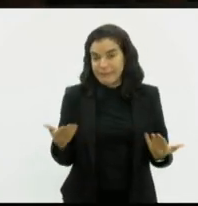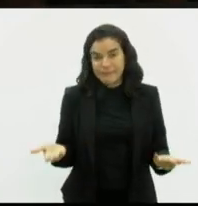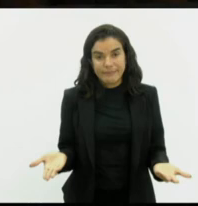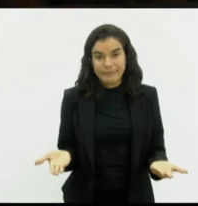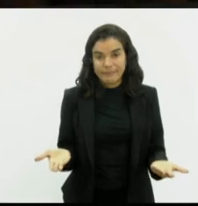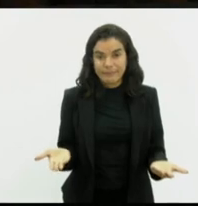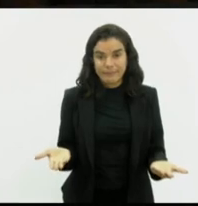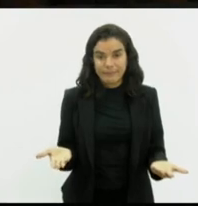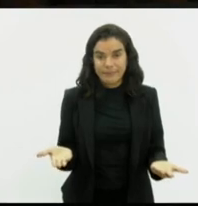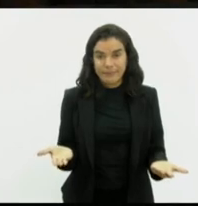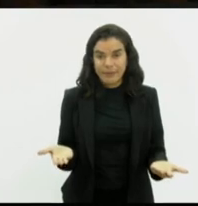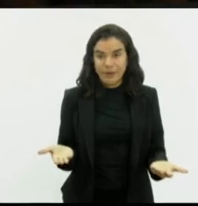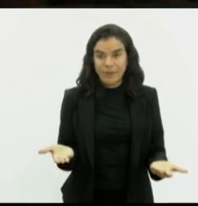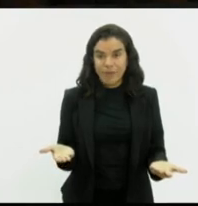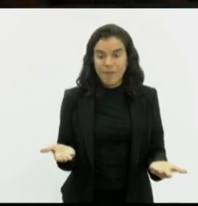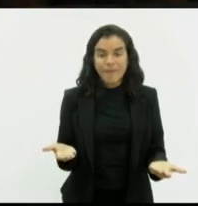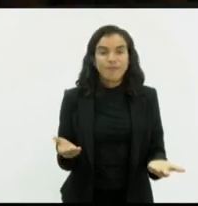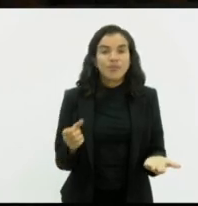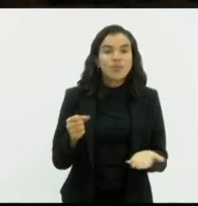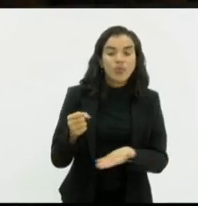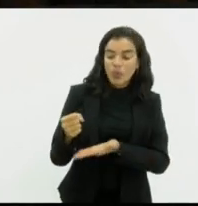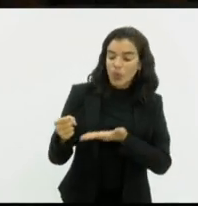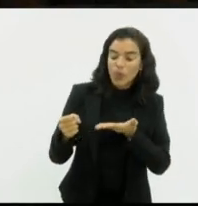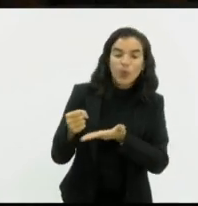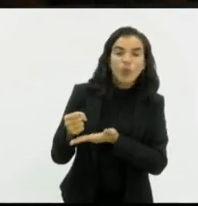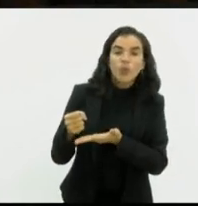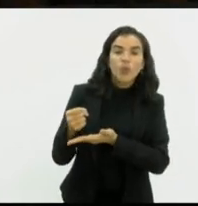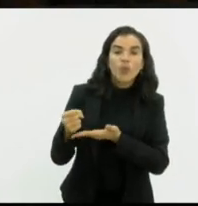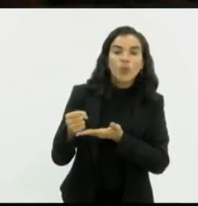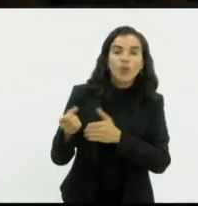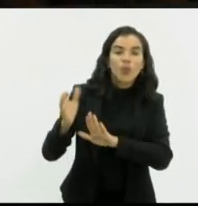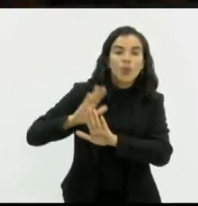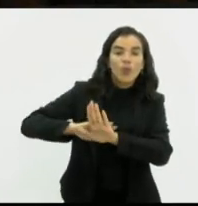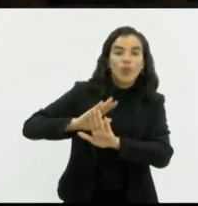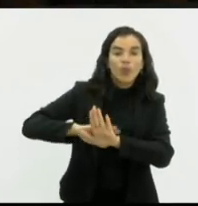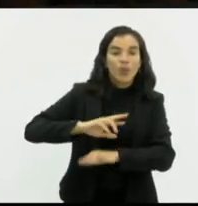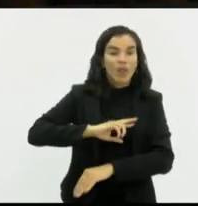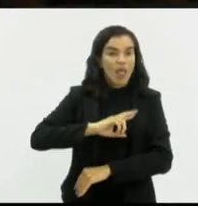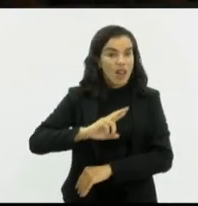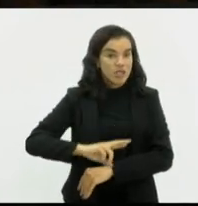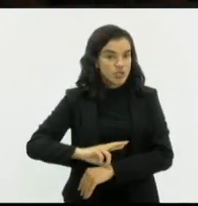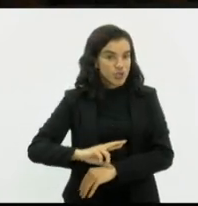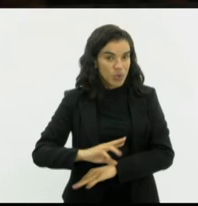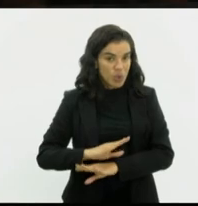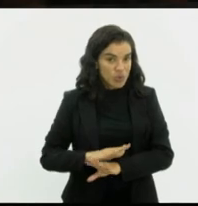Tudo isso regado a um fundamentalismo religioso inacreditável,